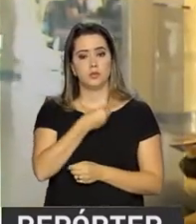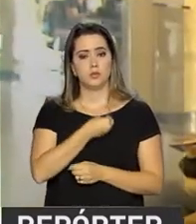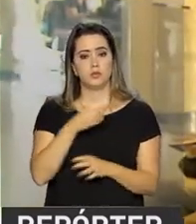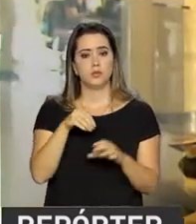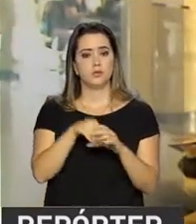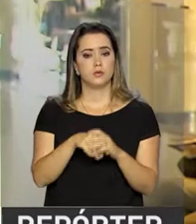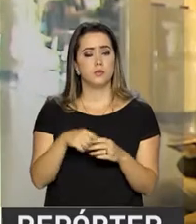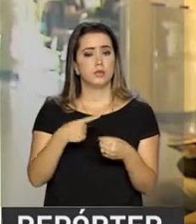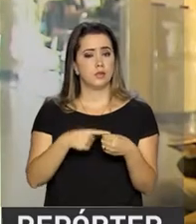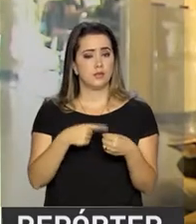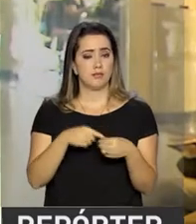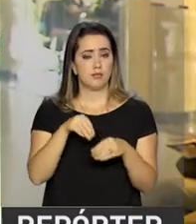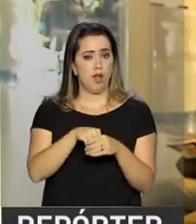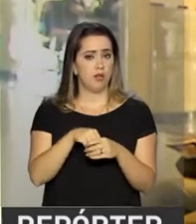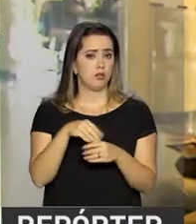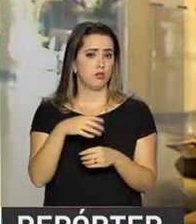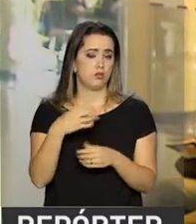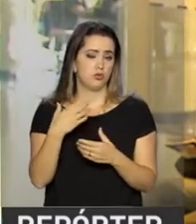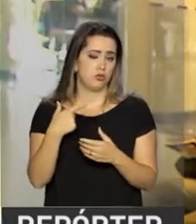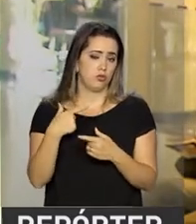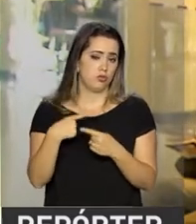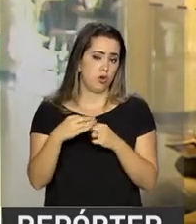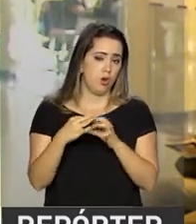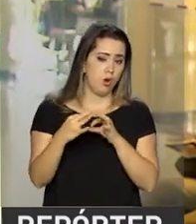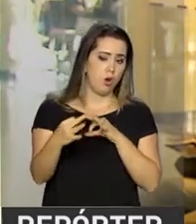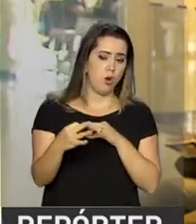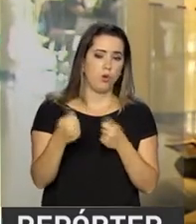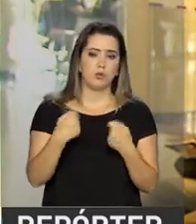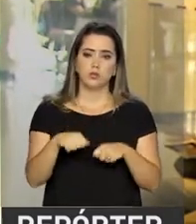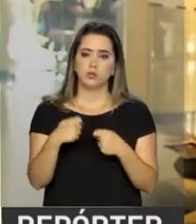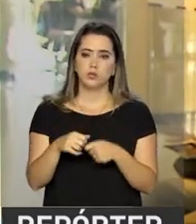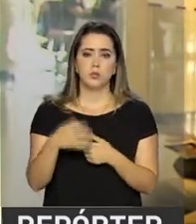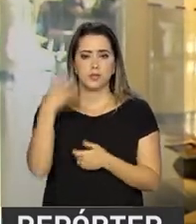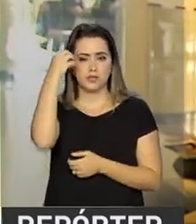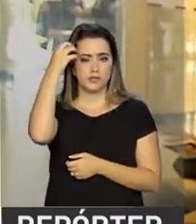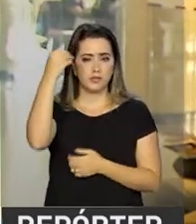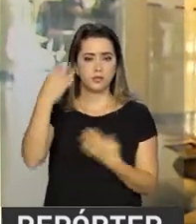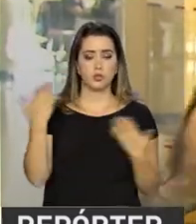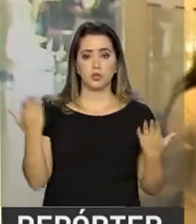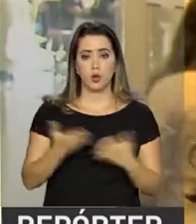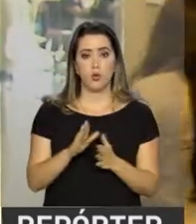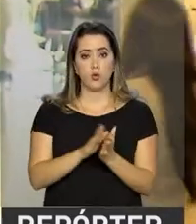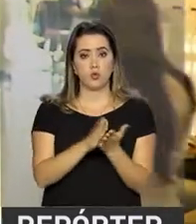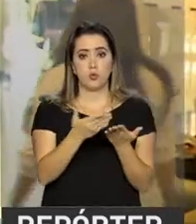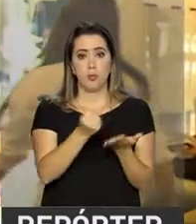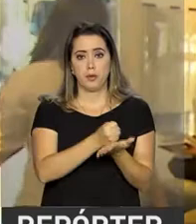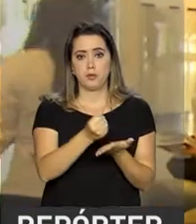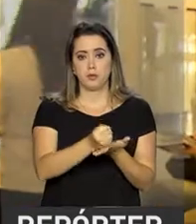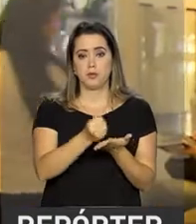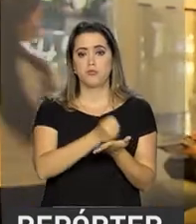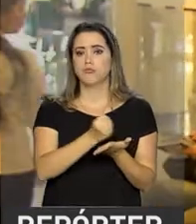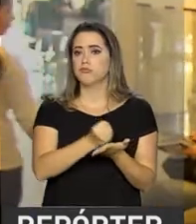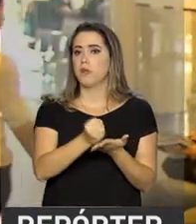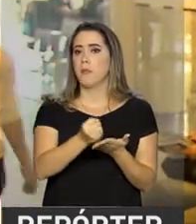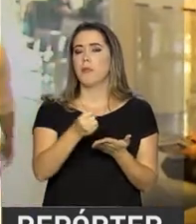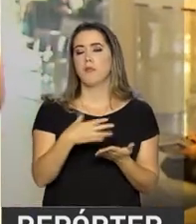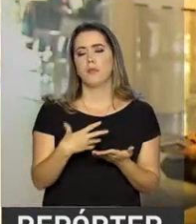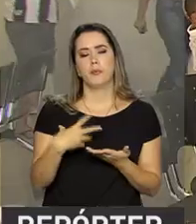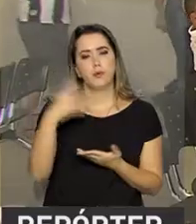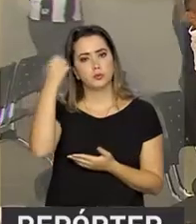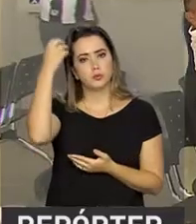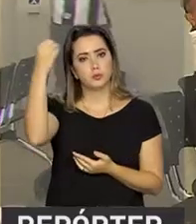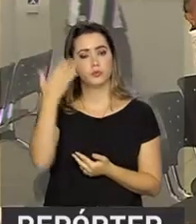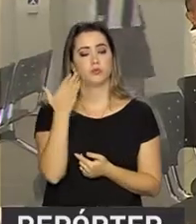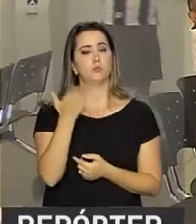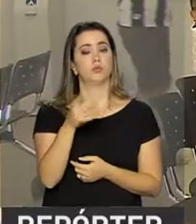interior então não tem que deslocar numa distância tão grande como essa para poder tirar o passaporte então vai ser muito prático